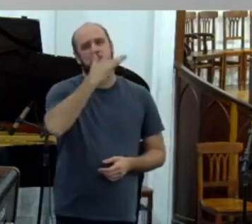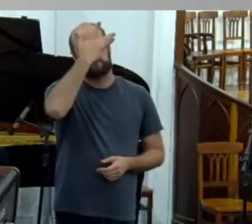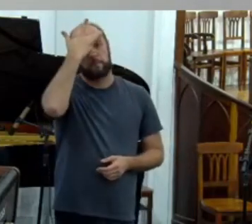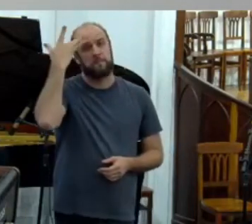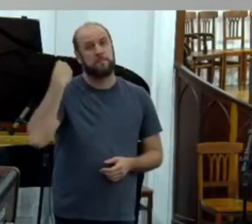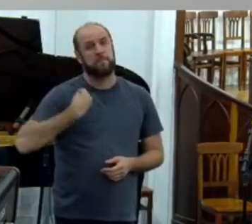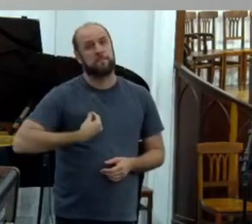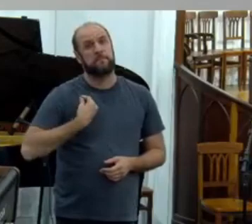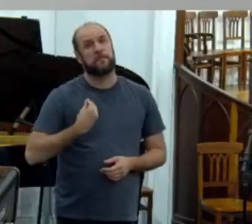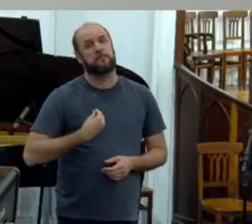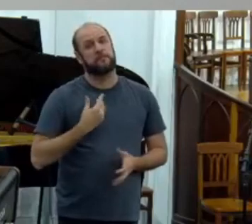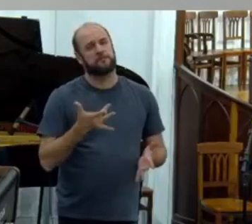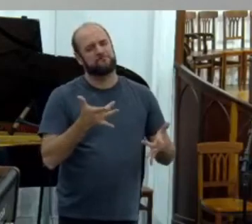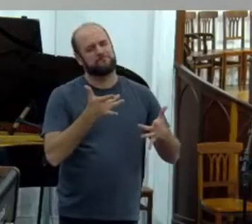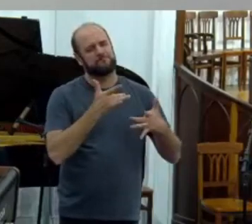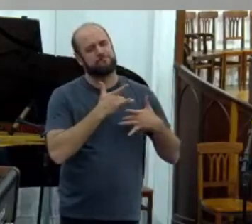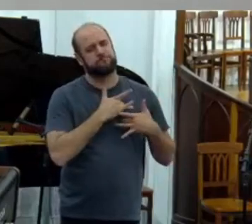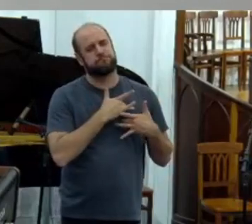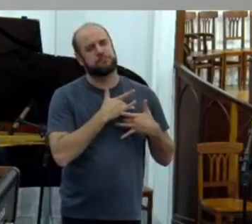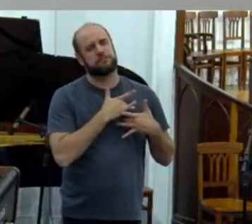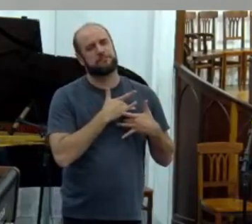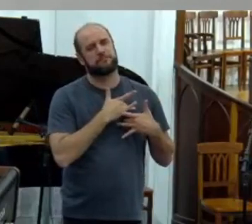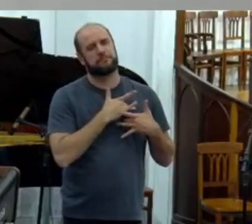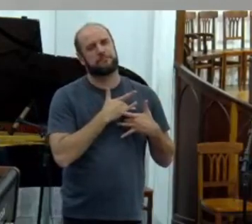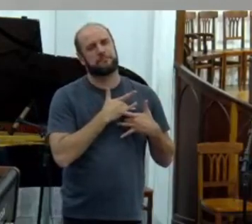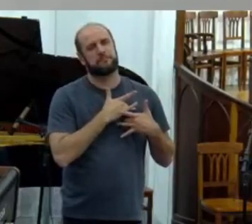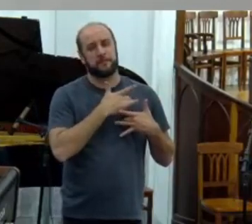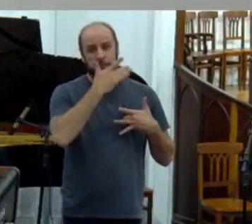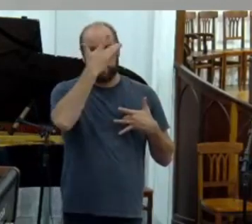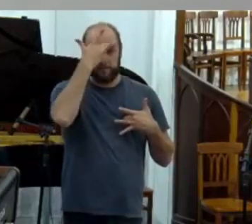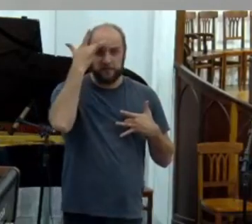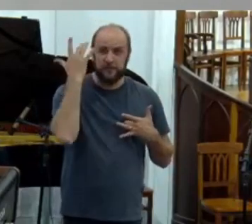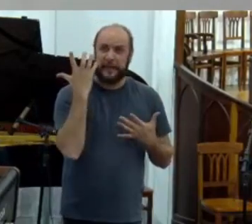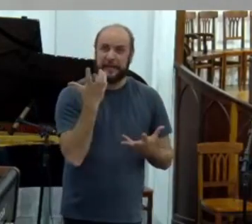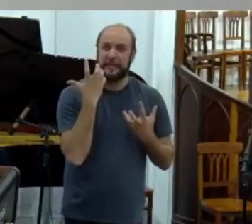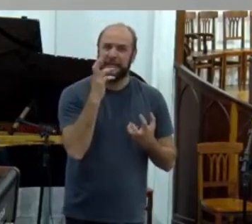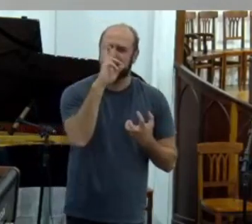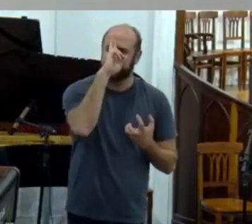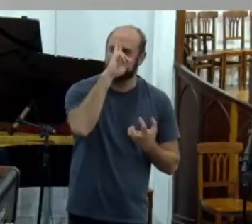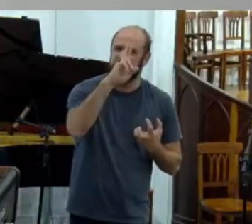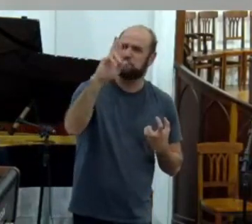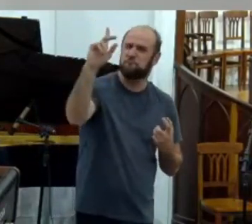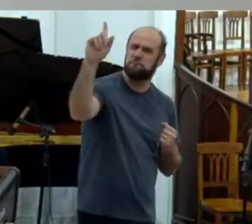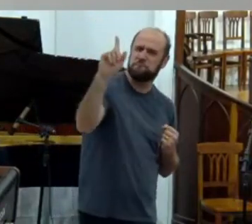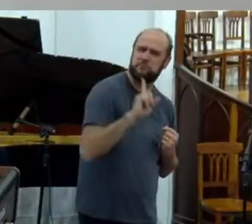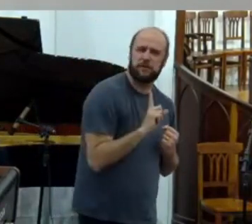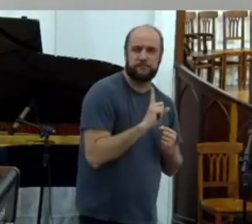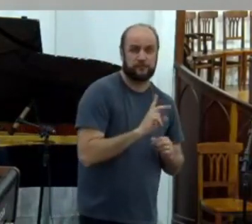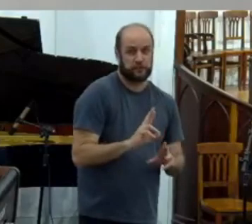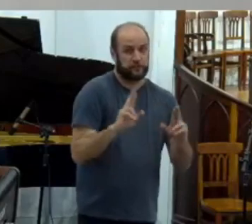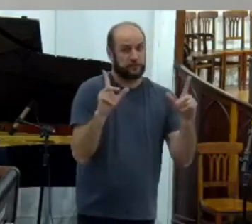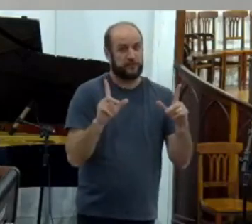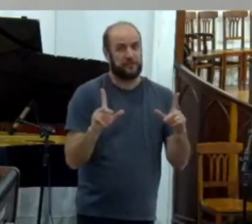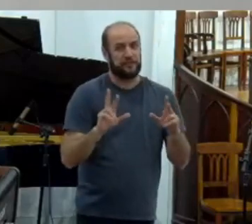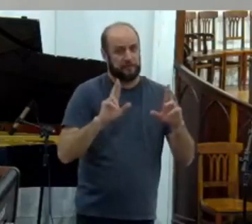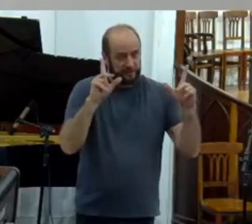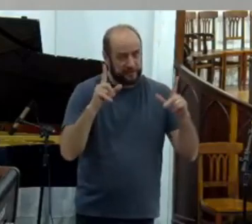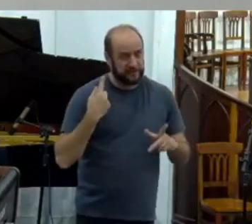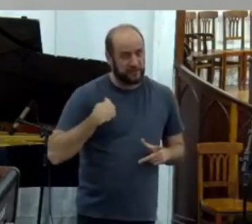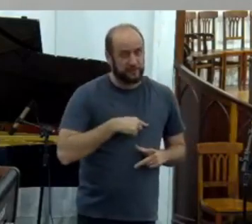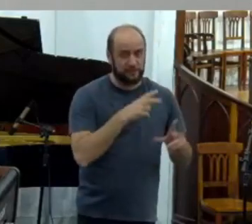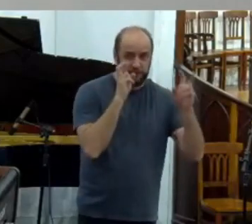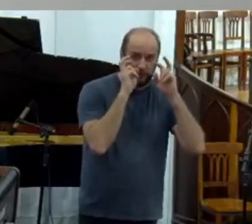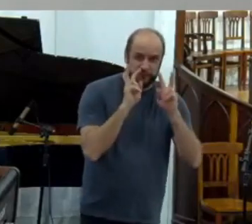forma piedosa, aqueles que anseiam a volta do Senhor. Há uma diferença quando nós